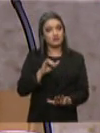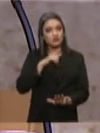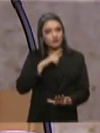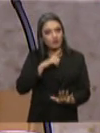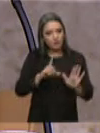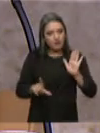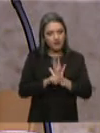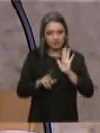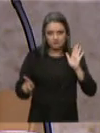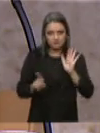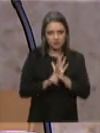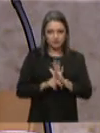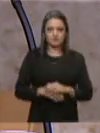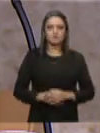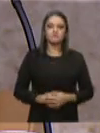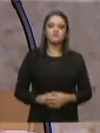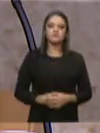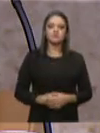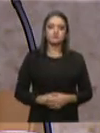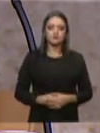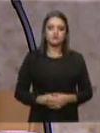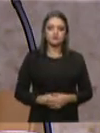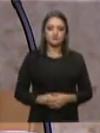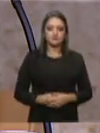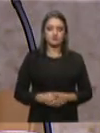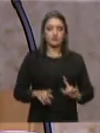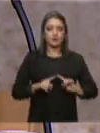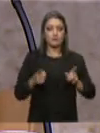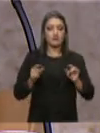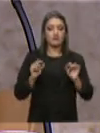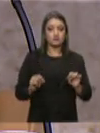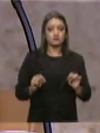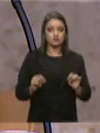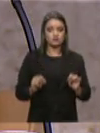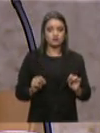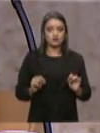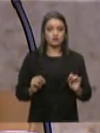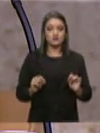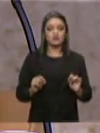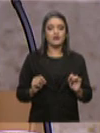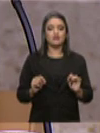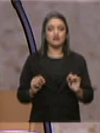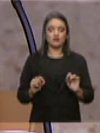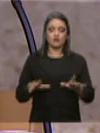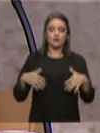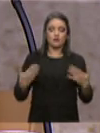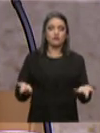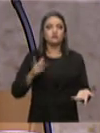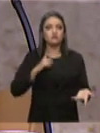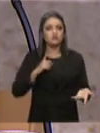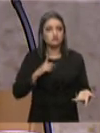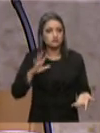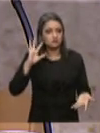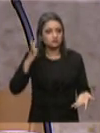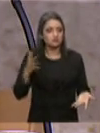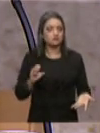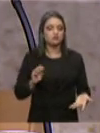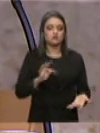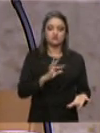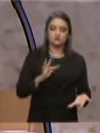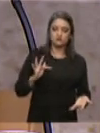específica. Por outro lado, ao traduzirem os pronunciamentos desse Supremo Tribunal Federal em sede